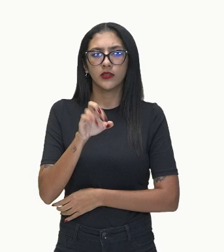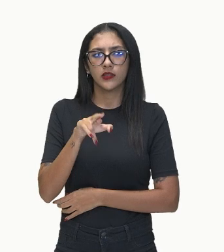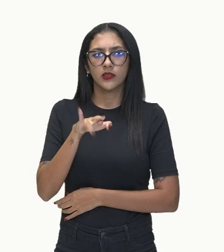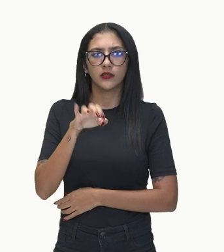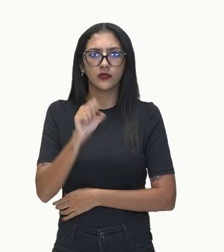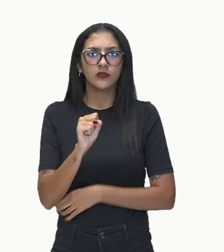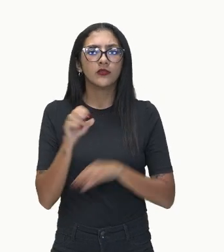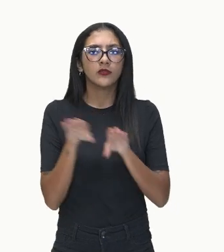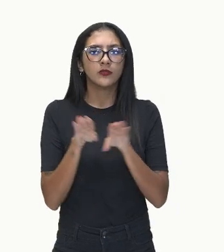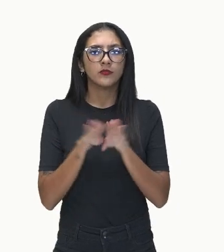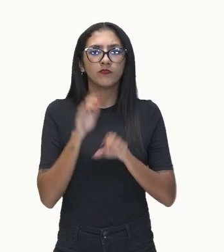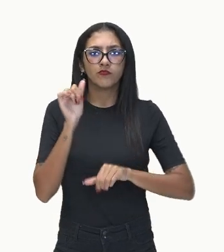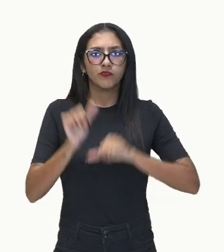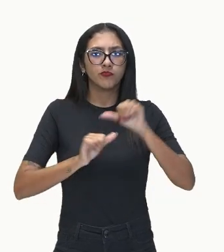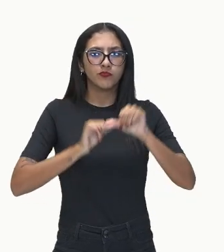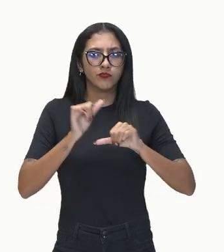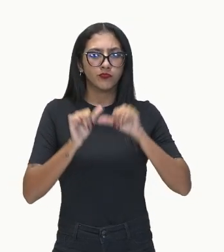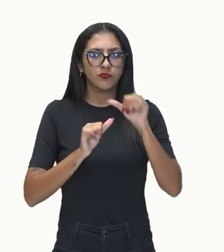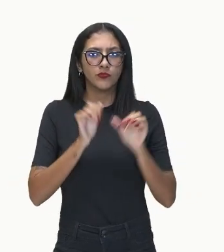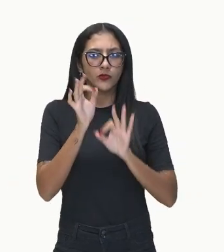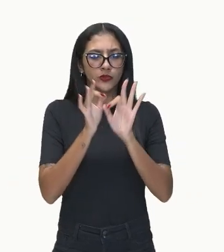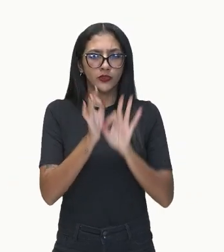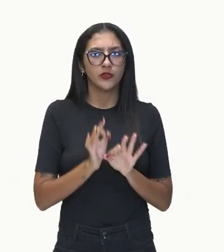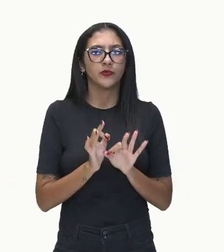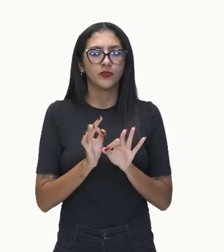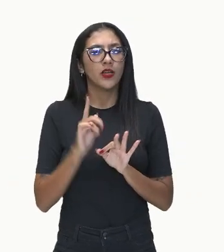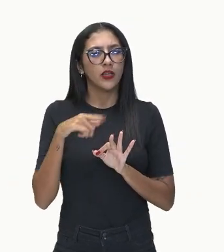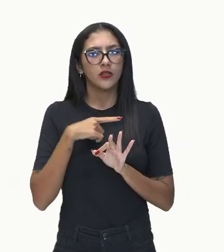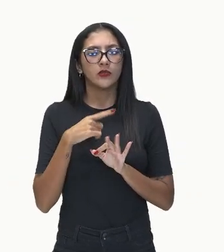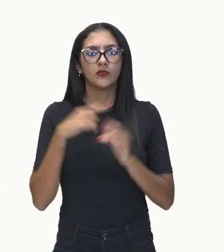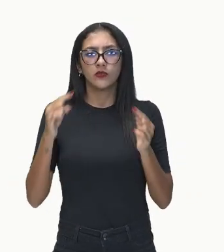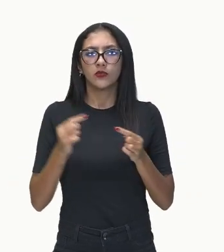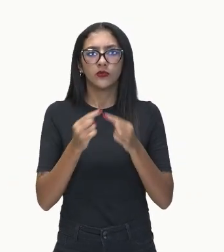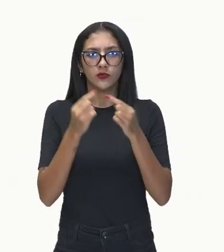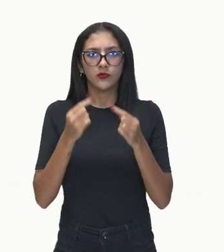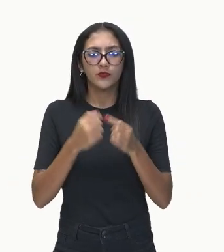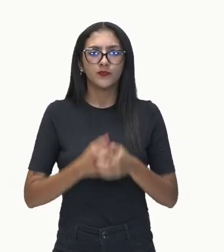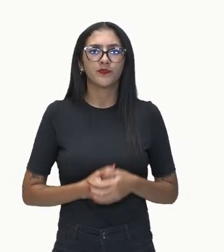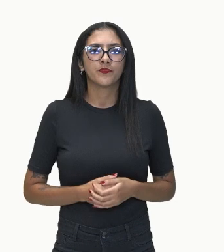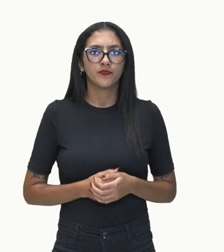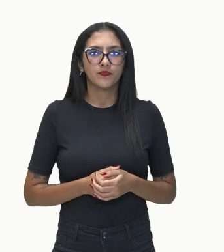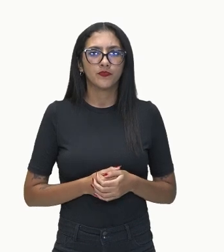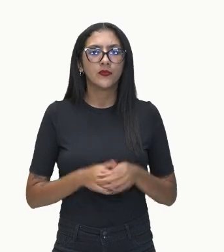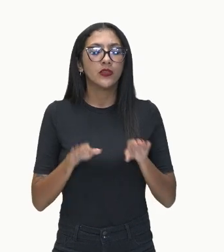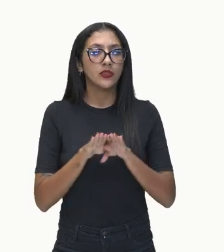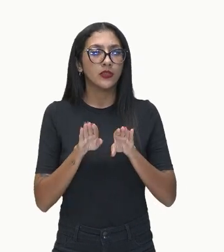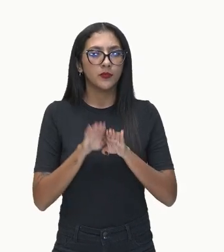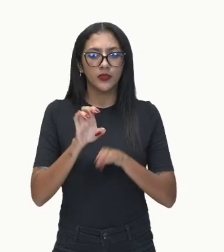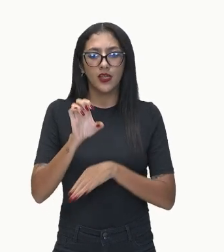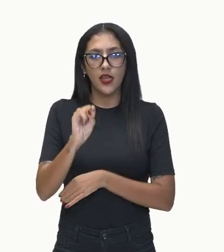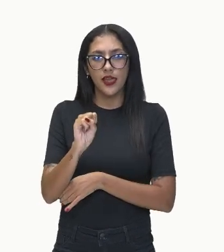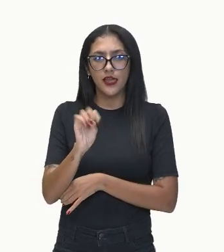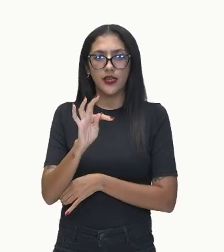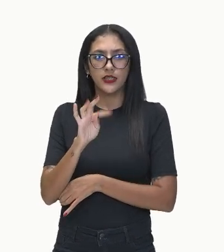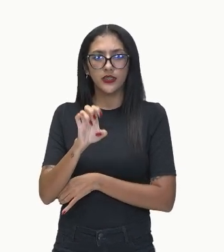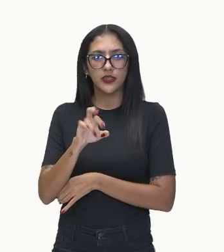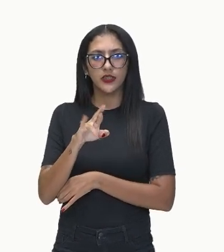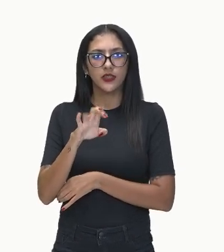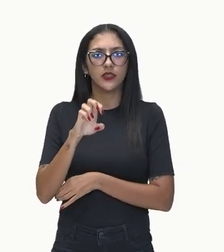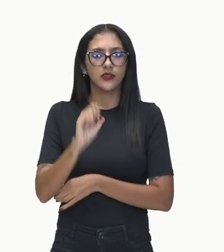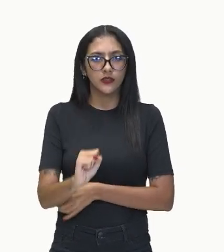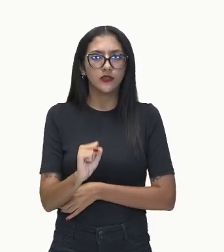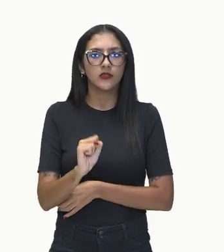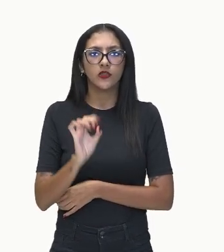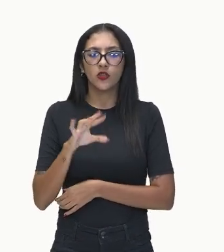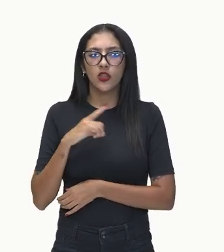mudando a posição do heteroátomo. Isso que é isomeria de posição. Acontece também entre os ésteres, observem, ó, só